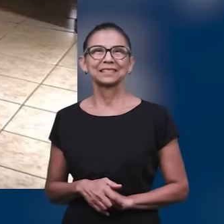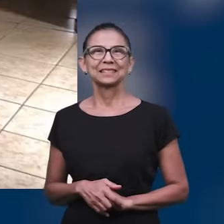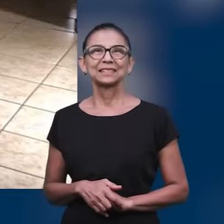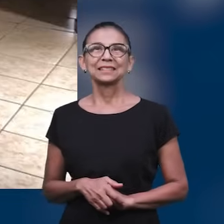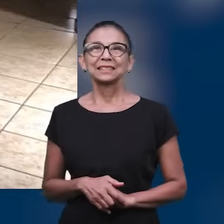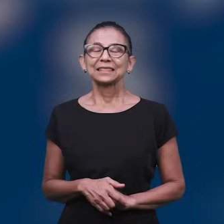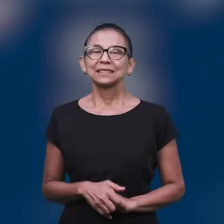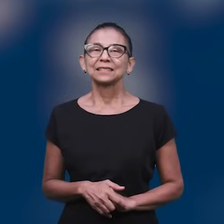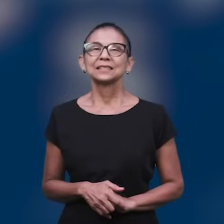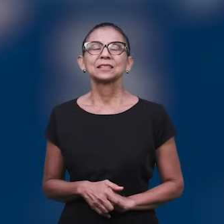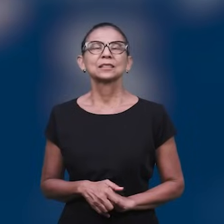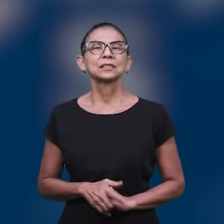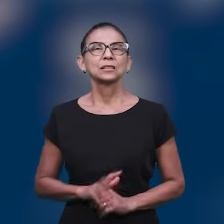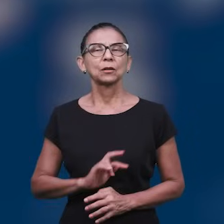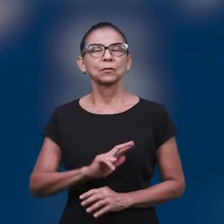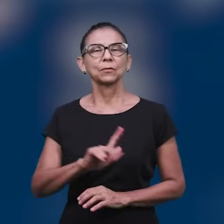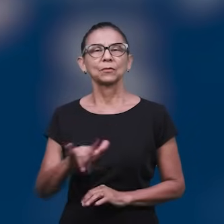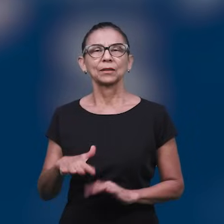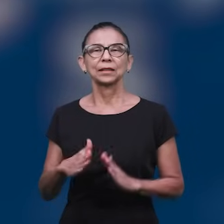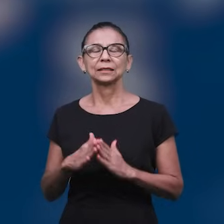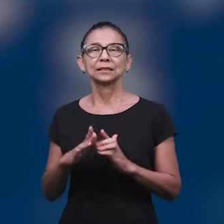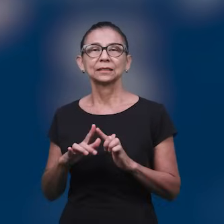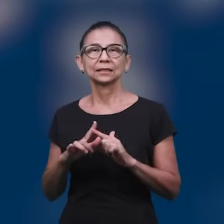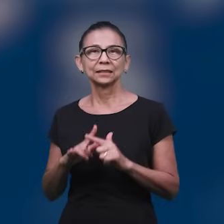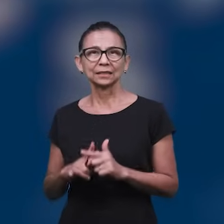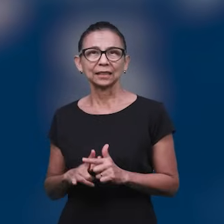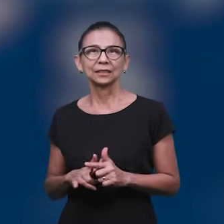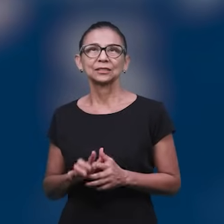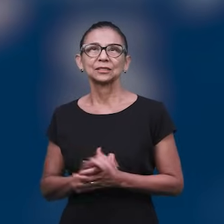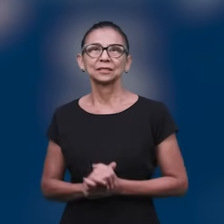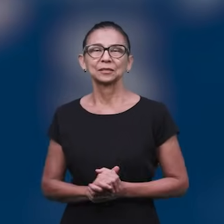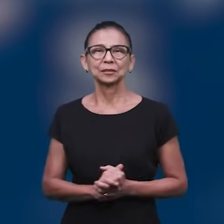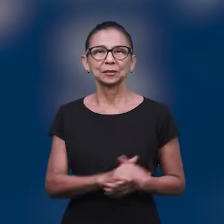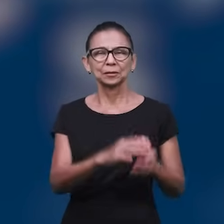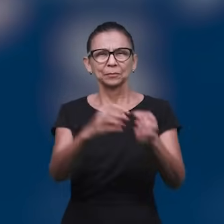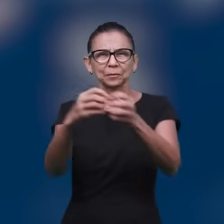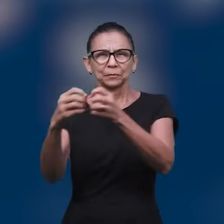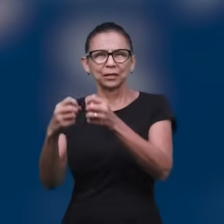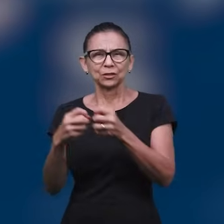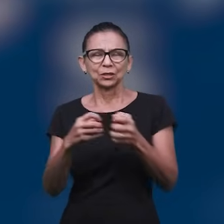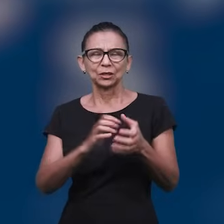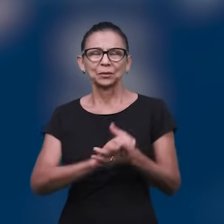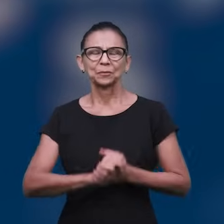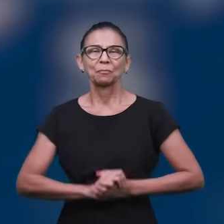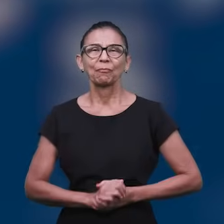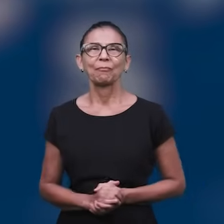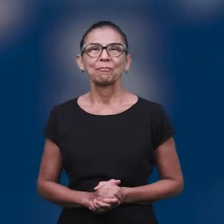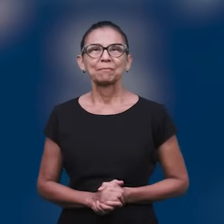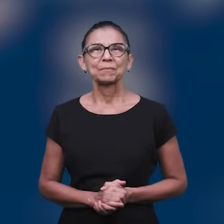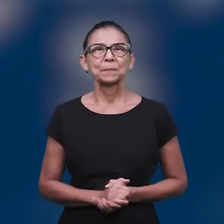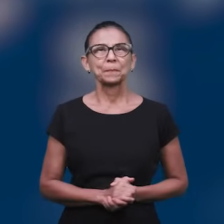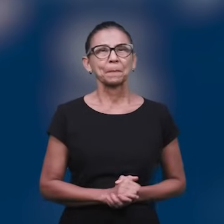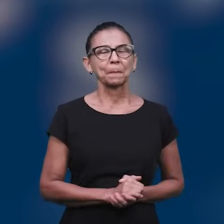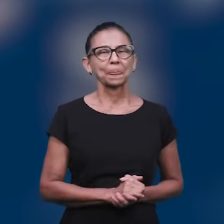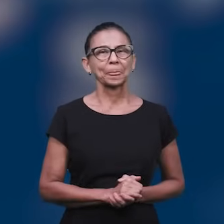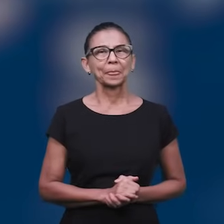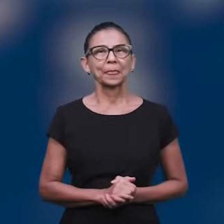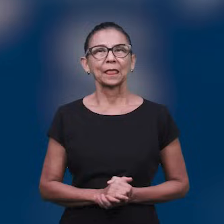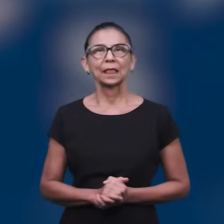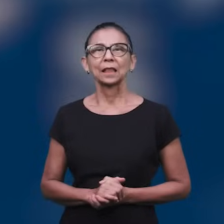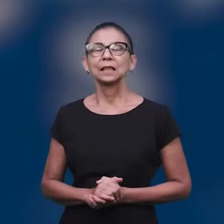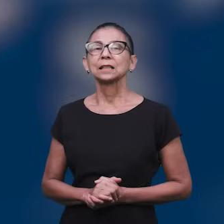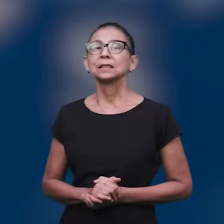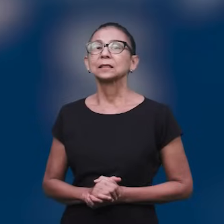Congonhas, Centro. Ainda de Congonhas, no bairro Dom Oscar. Vamos para Conselheiro Lafayette, no bairro